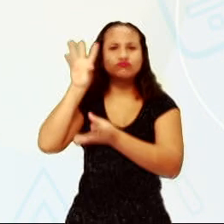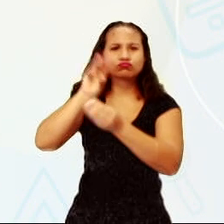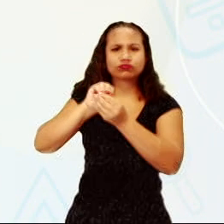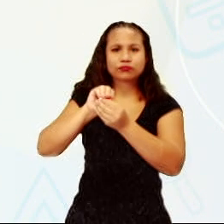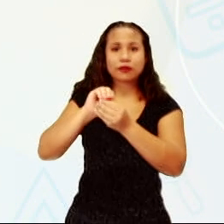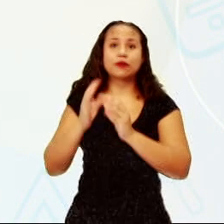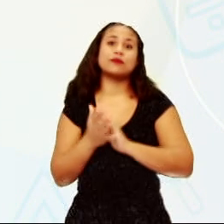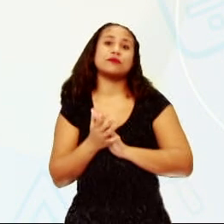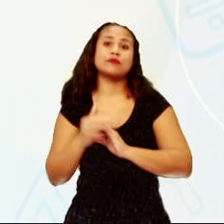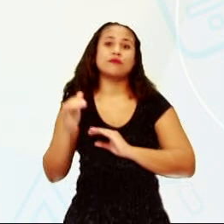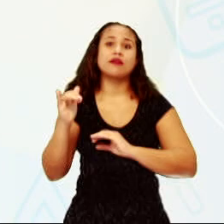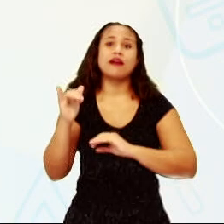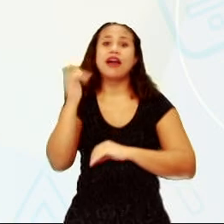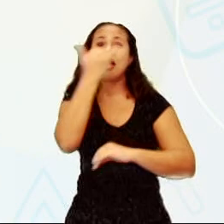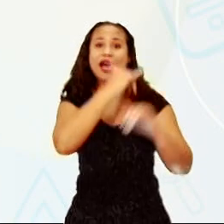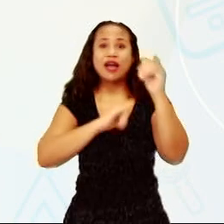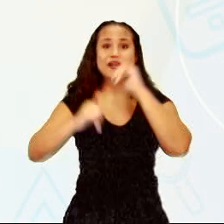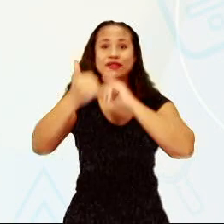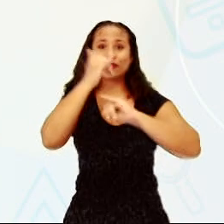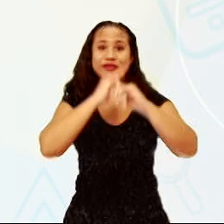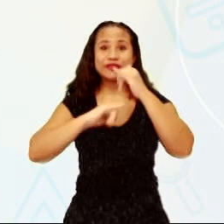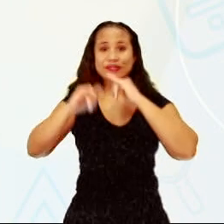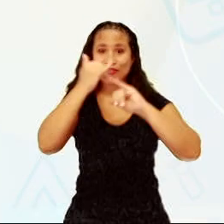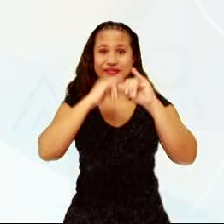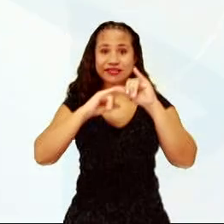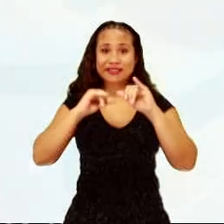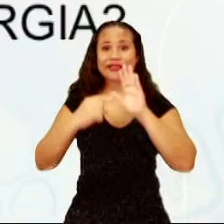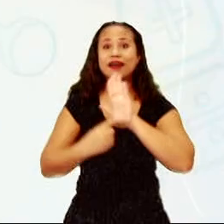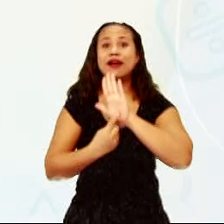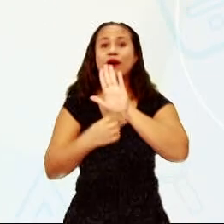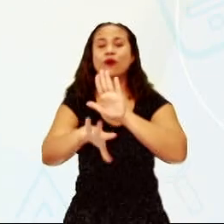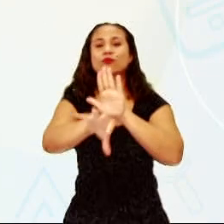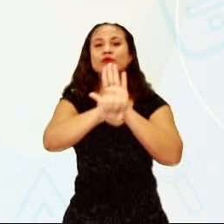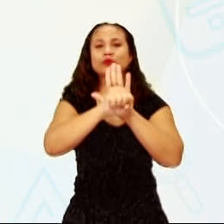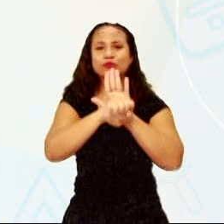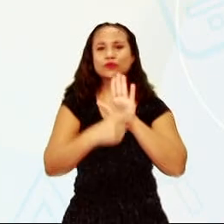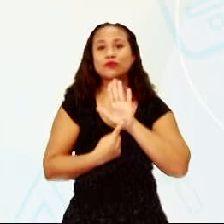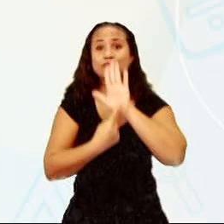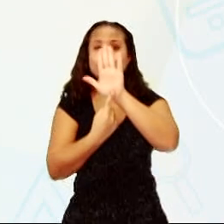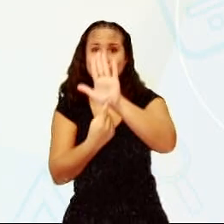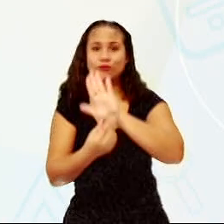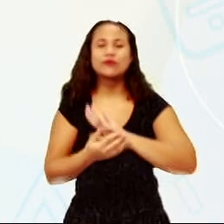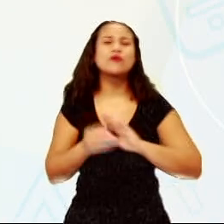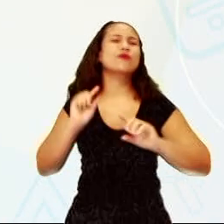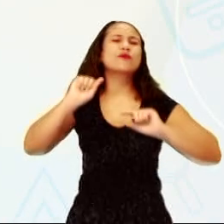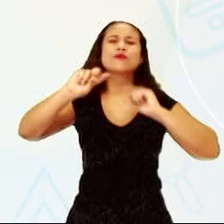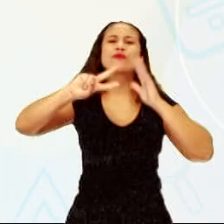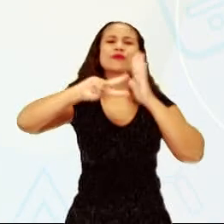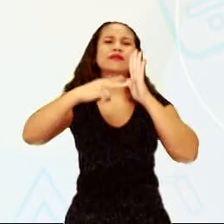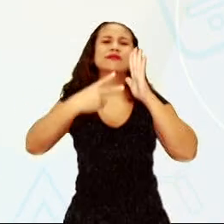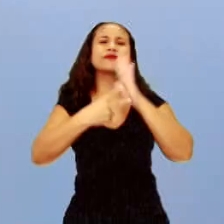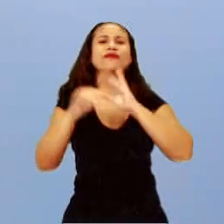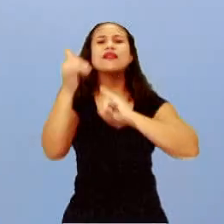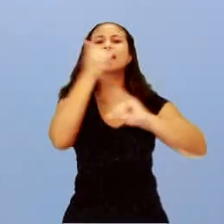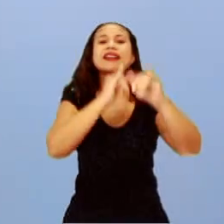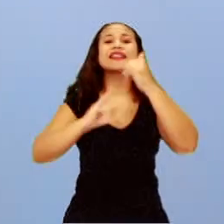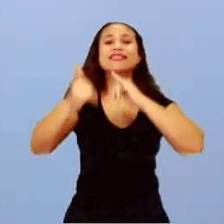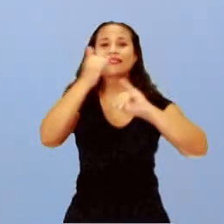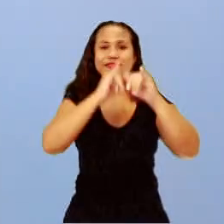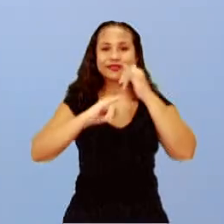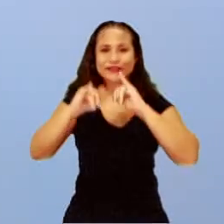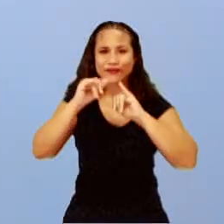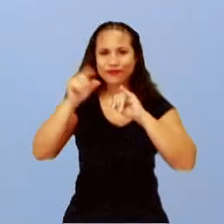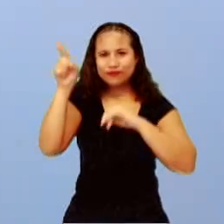energia. Aqui é o símbolo da energia, tá? O que é energia? Não é?